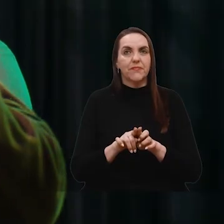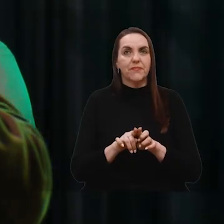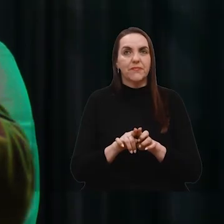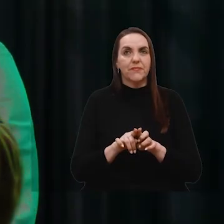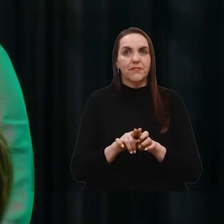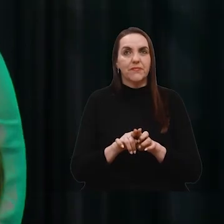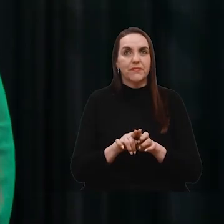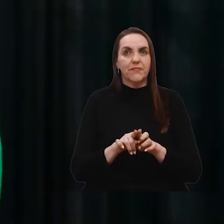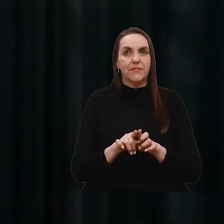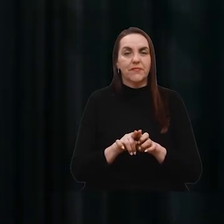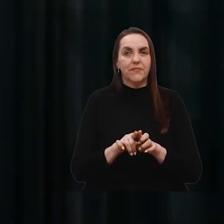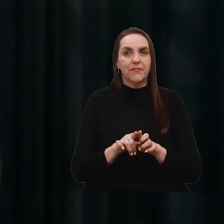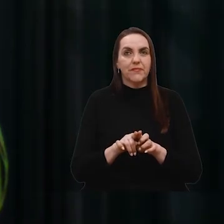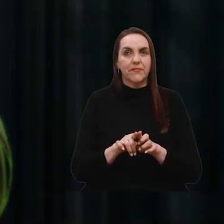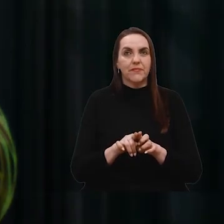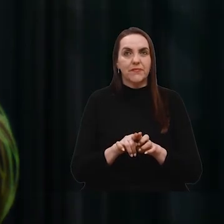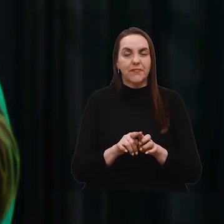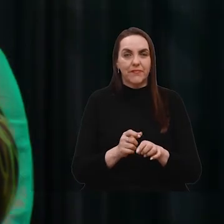Também